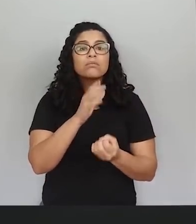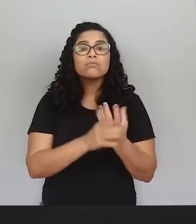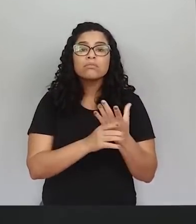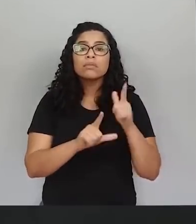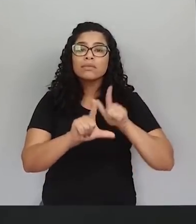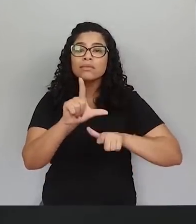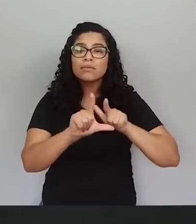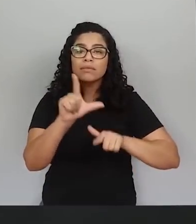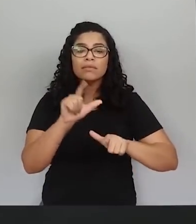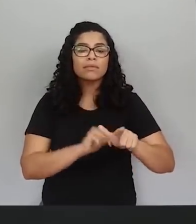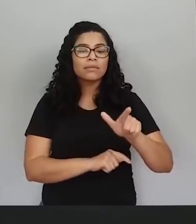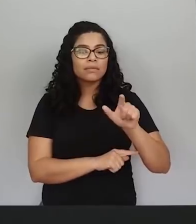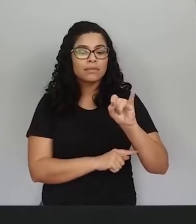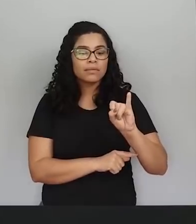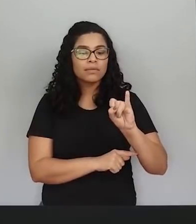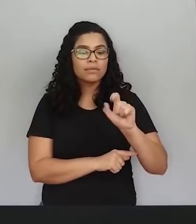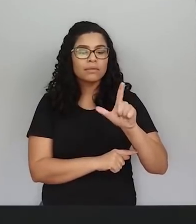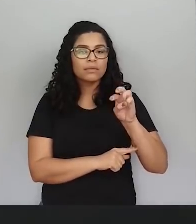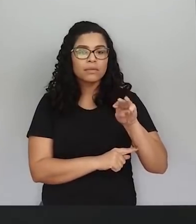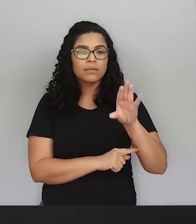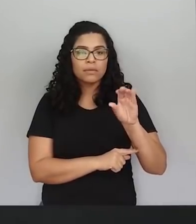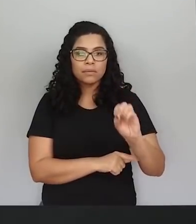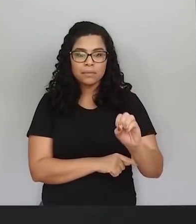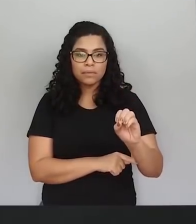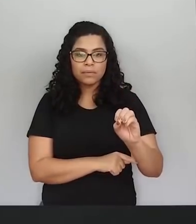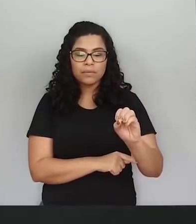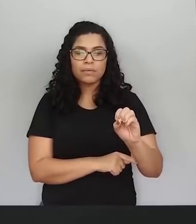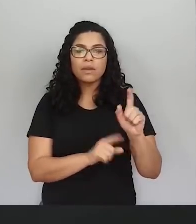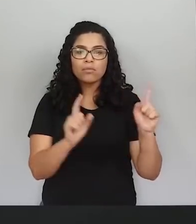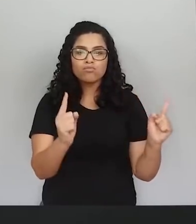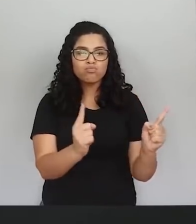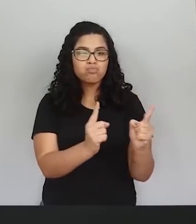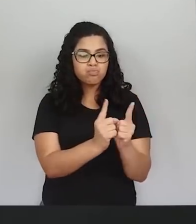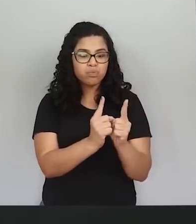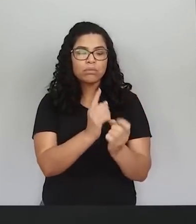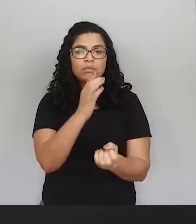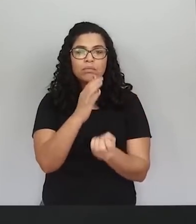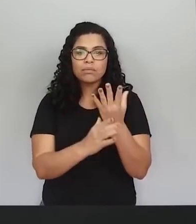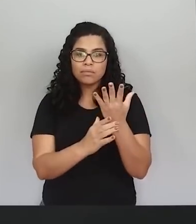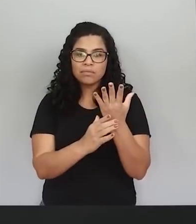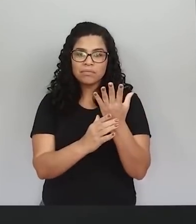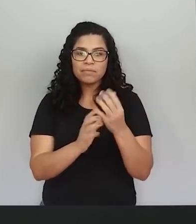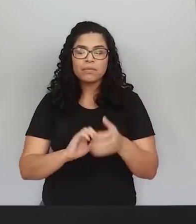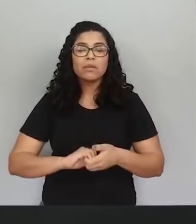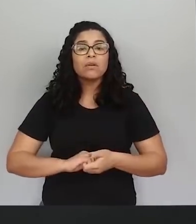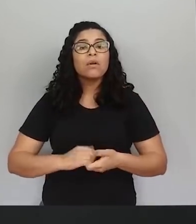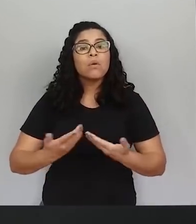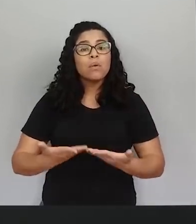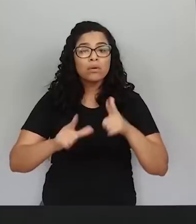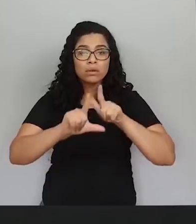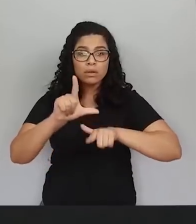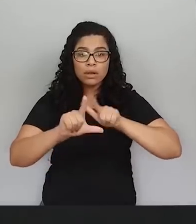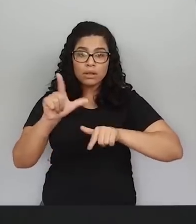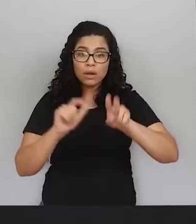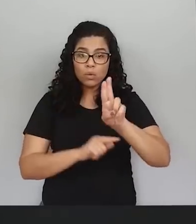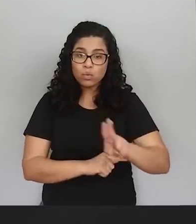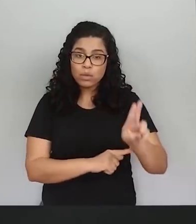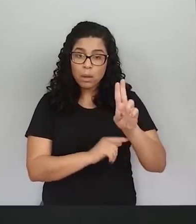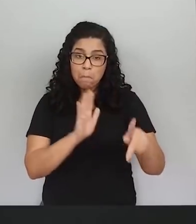palavras originárias de diferentes idiomas, ok? Esse é o processo que a gente chama de hibridismo. Cuidado para não